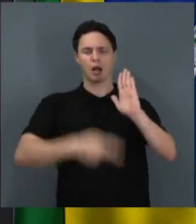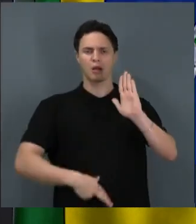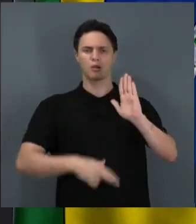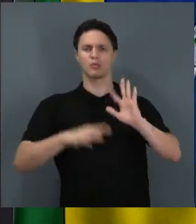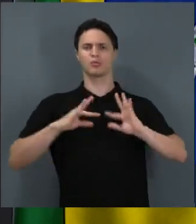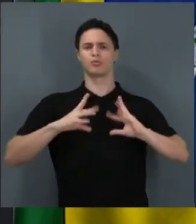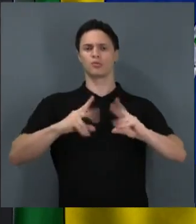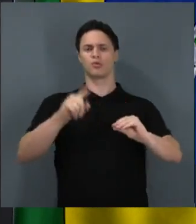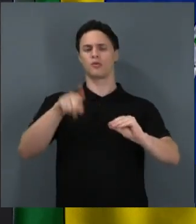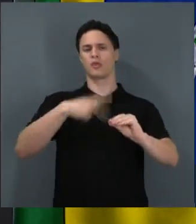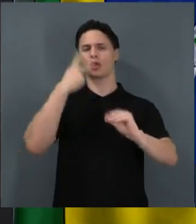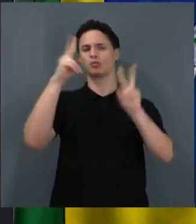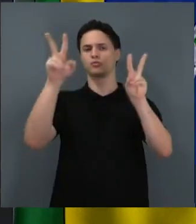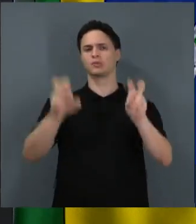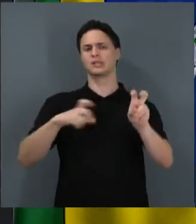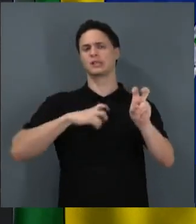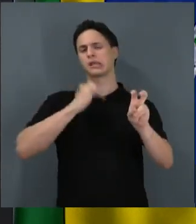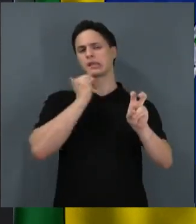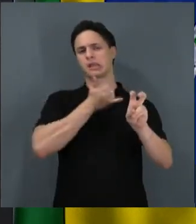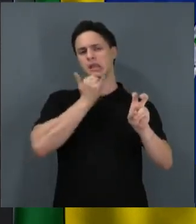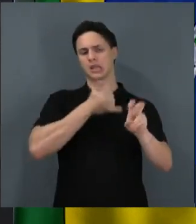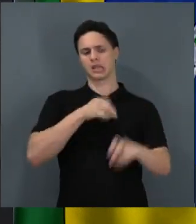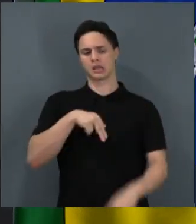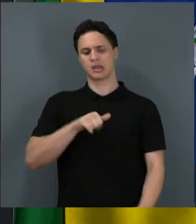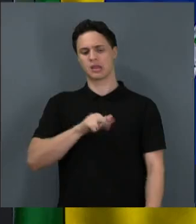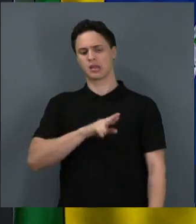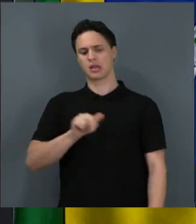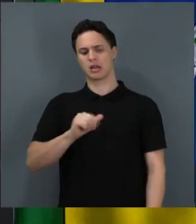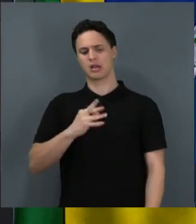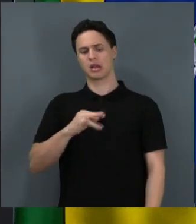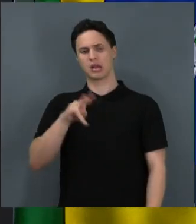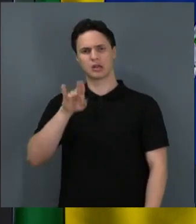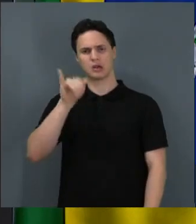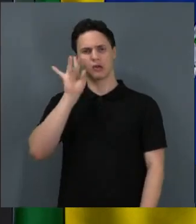que retrata uma narrativa que se tornou oficial.